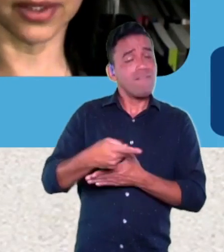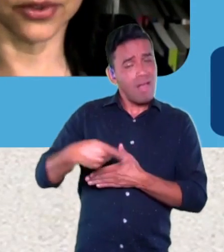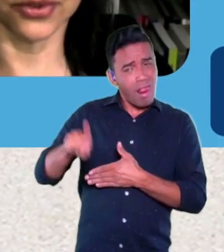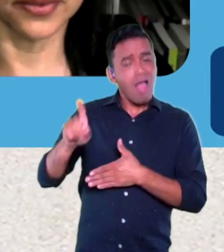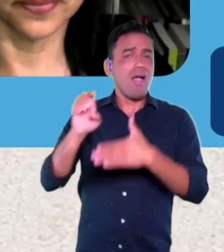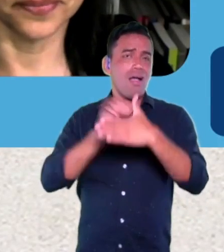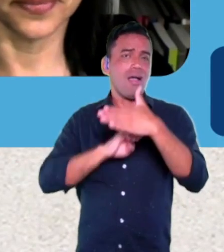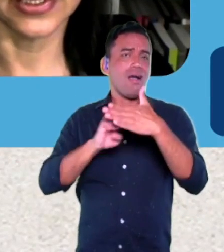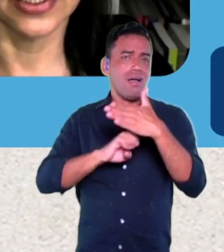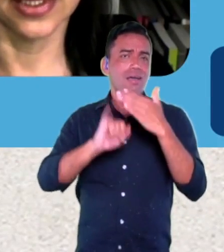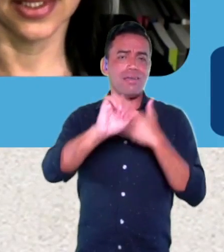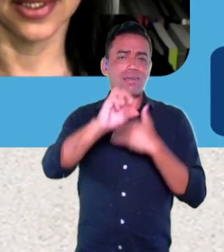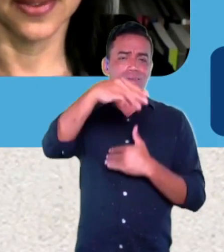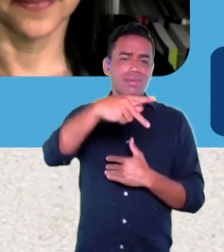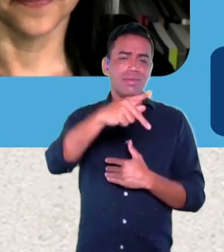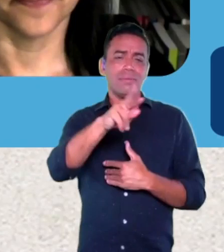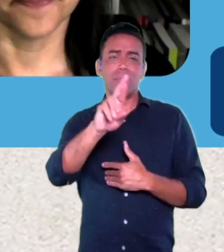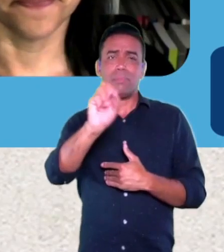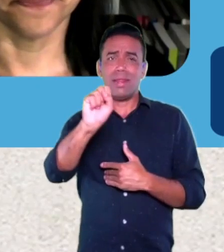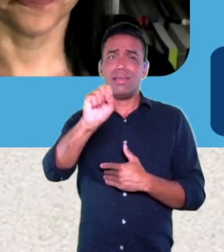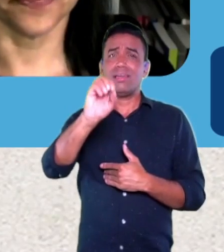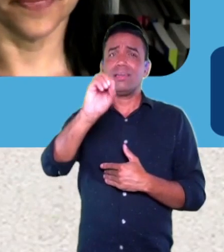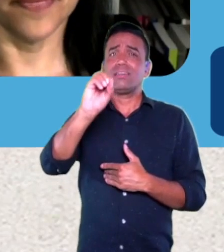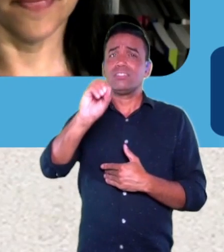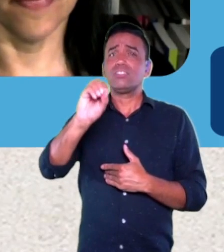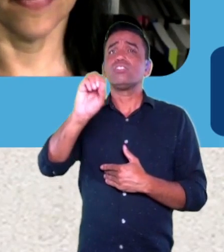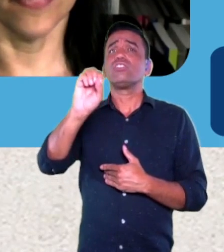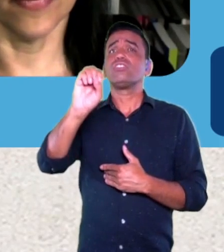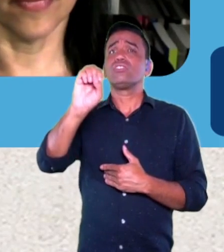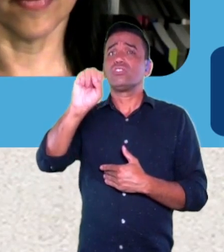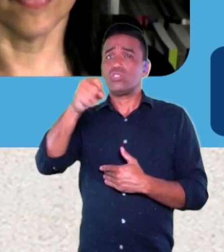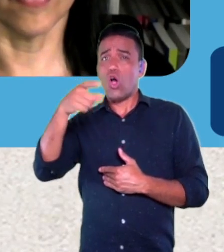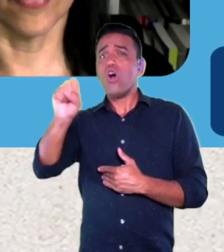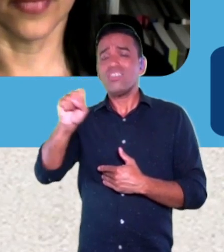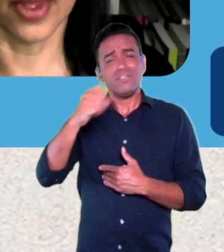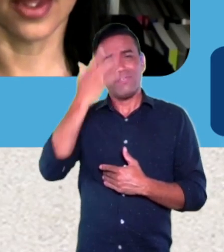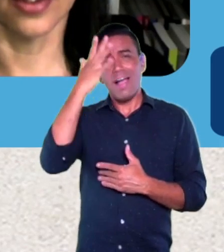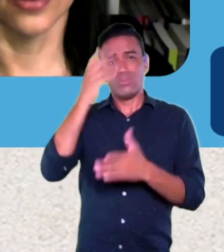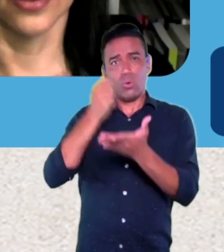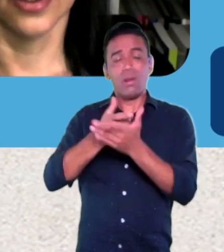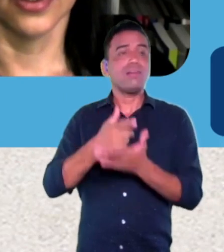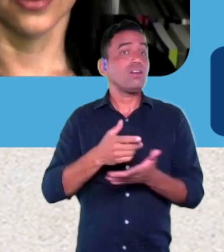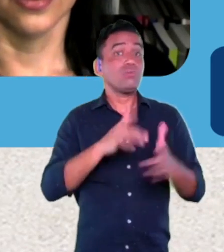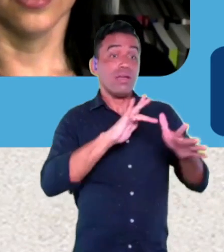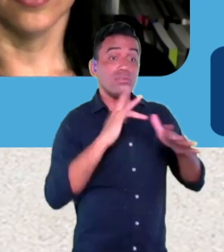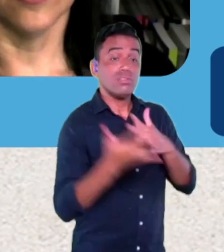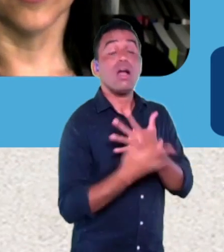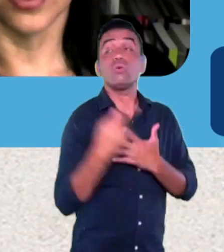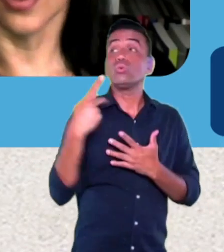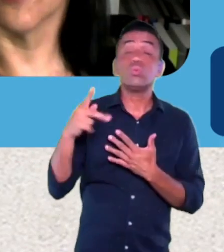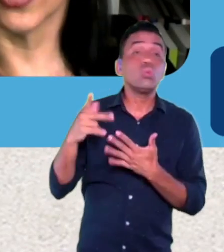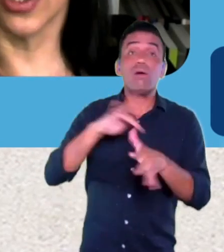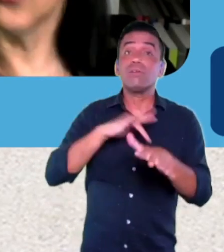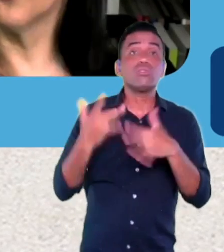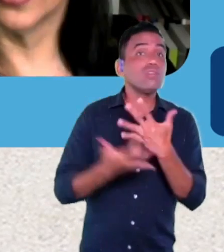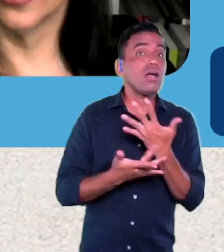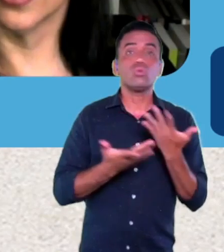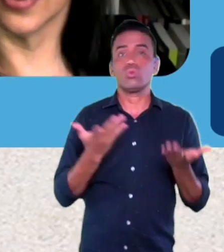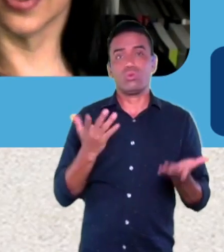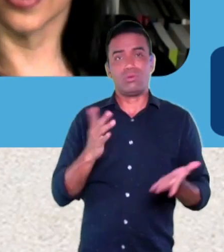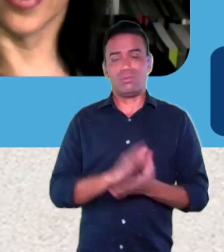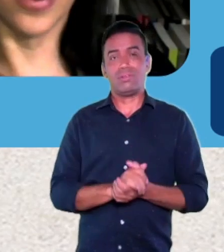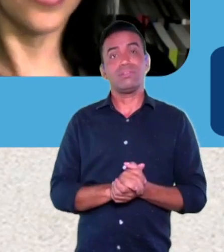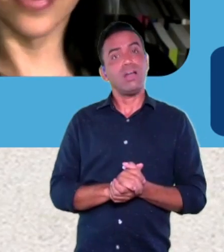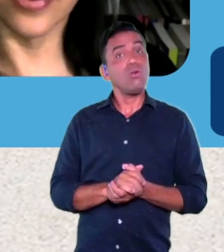super fácil. Vamos dar suas redes sociais também, então, para quem ainda não te Ah, vou segue. dar uma,